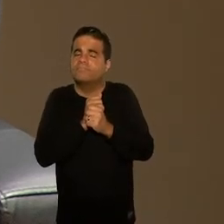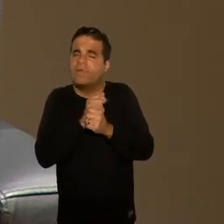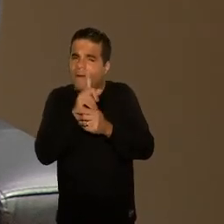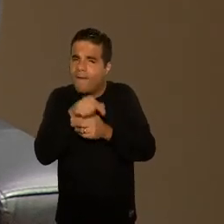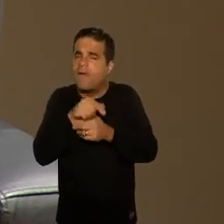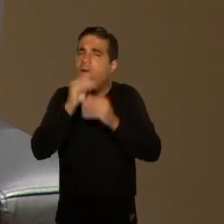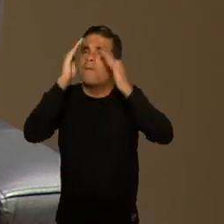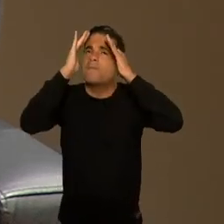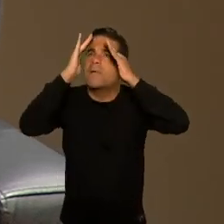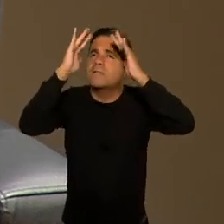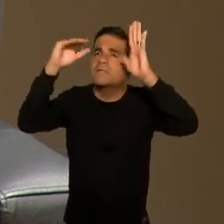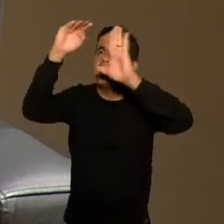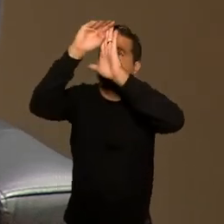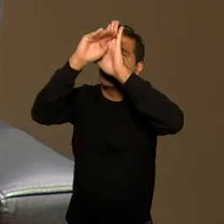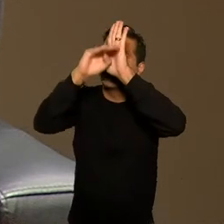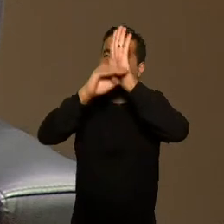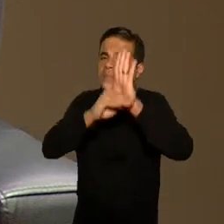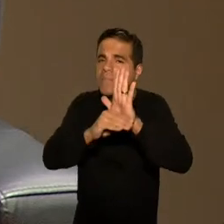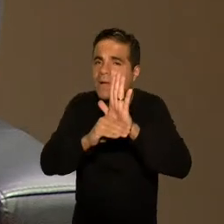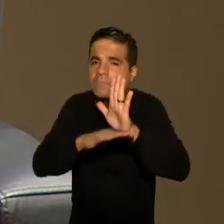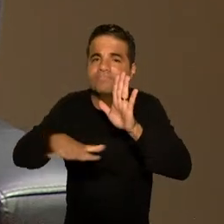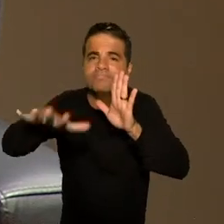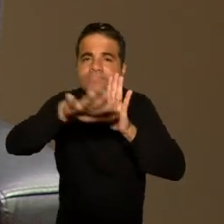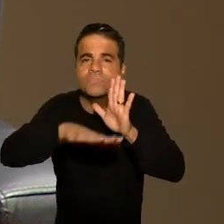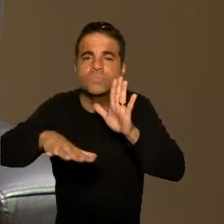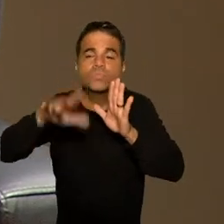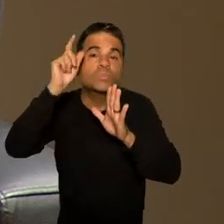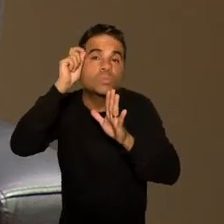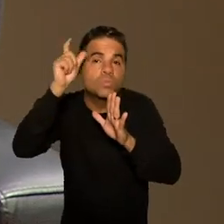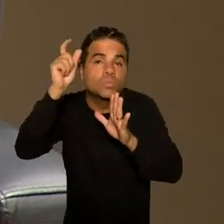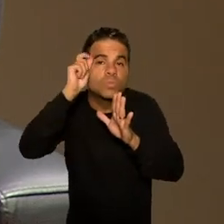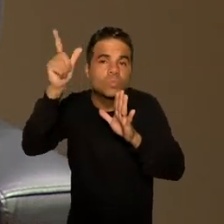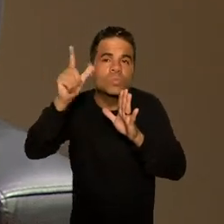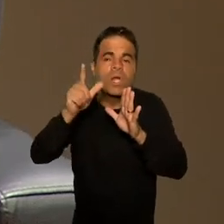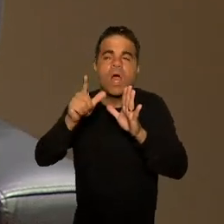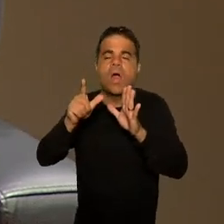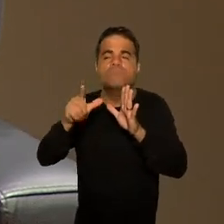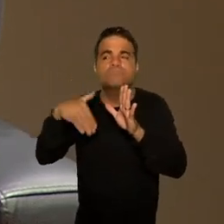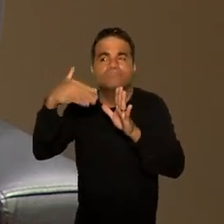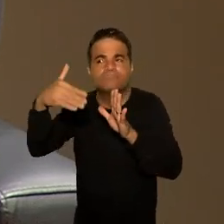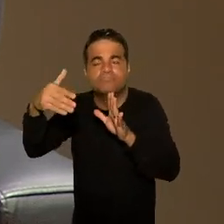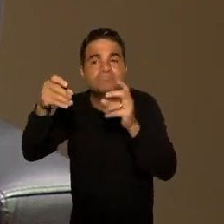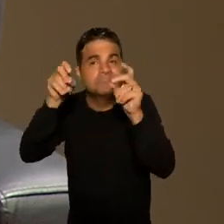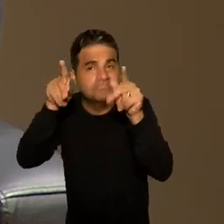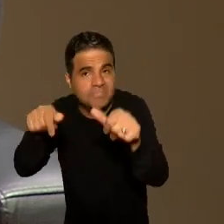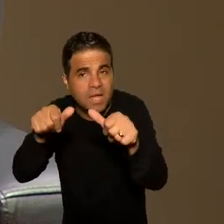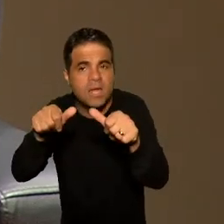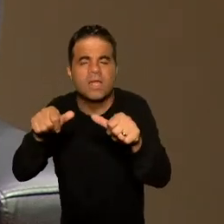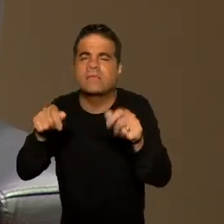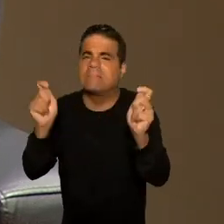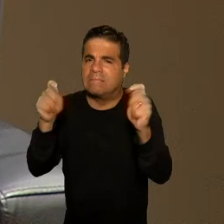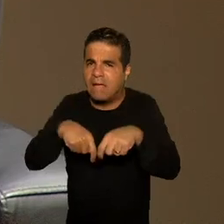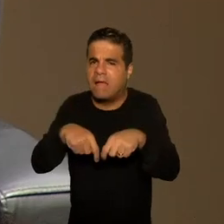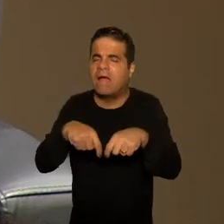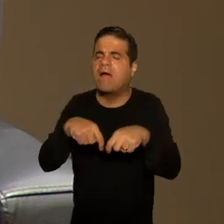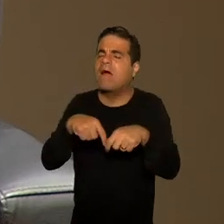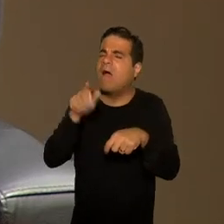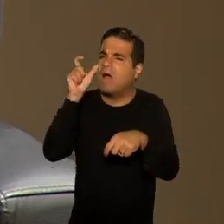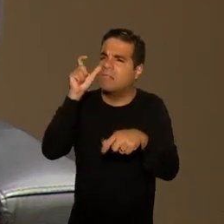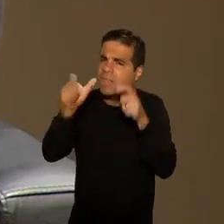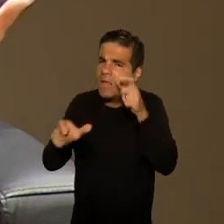pensar uma programação né cultural que esteja que seja